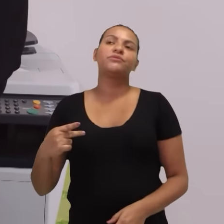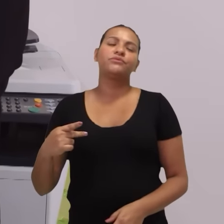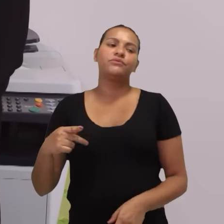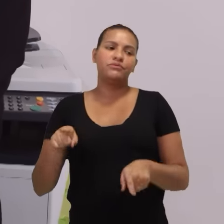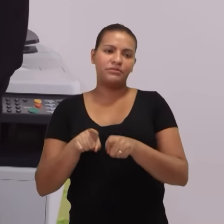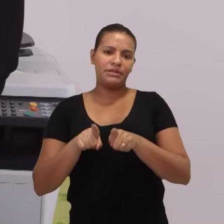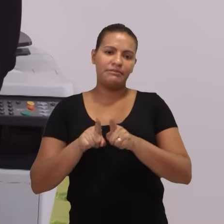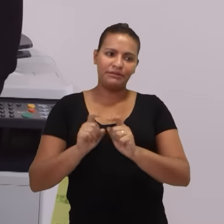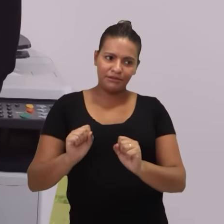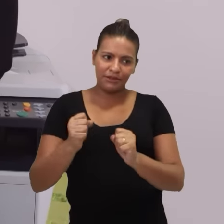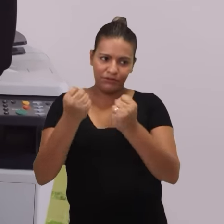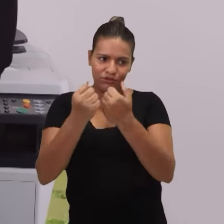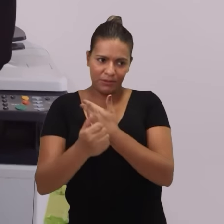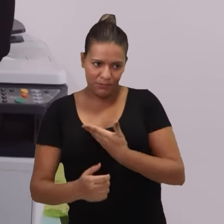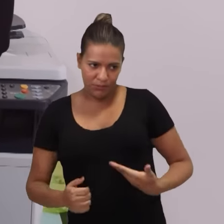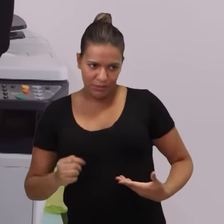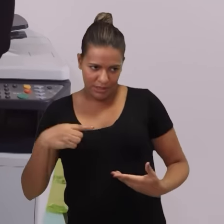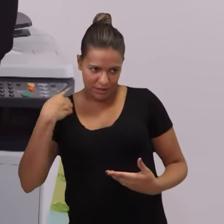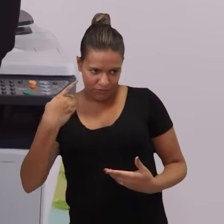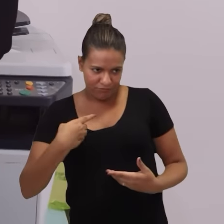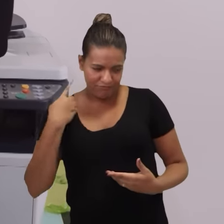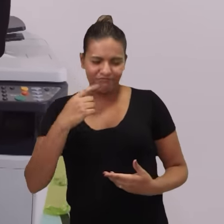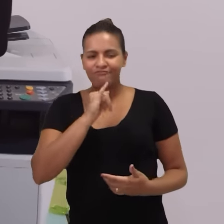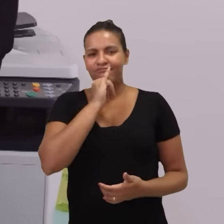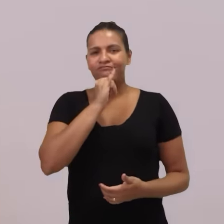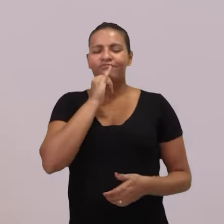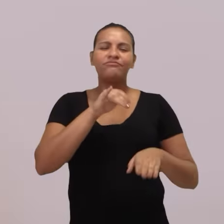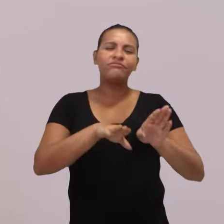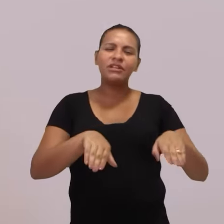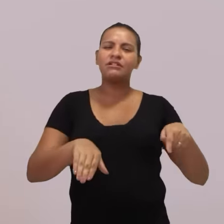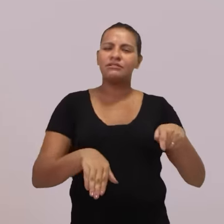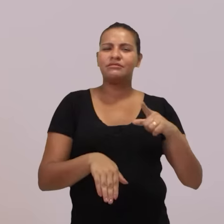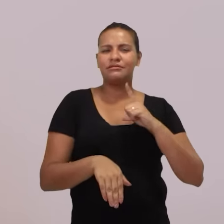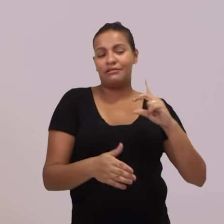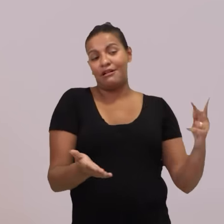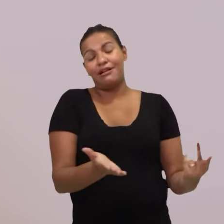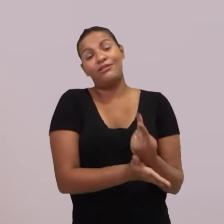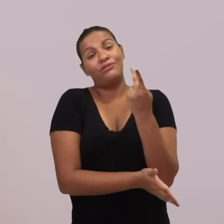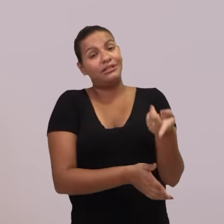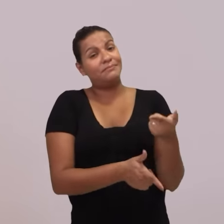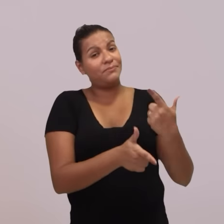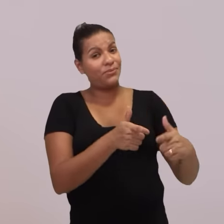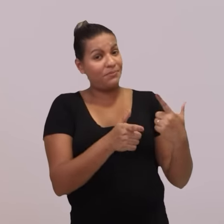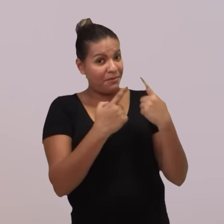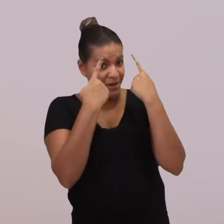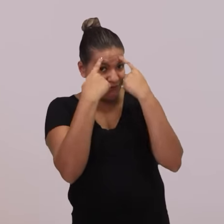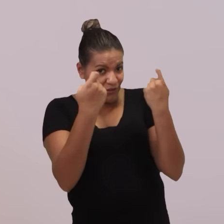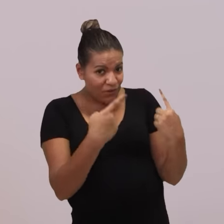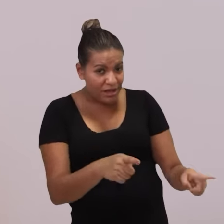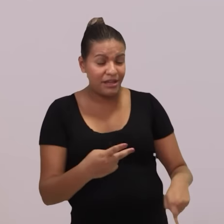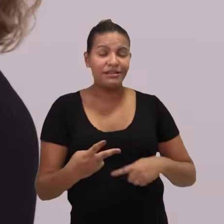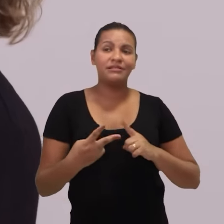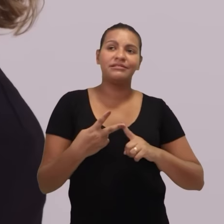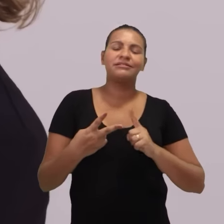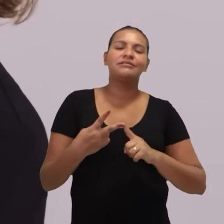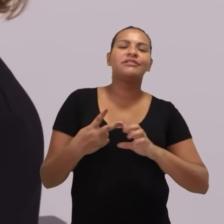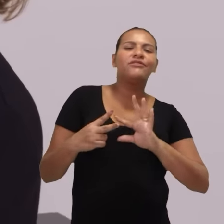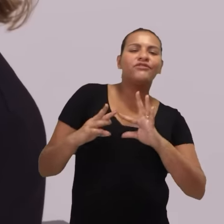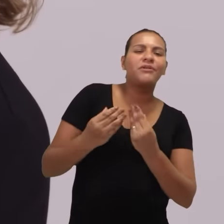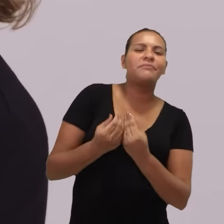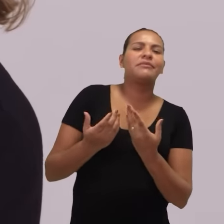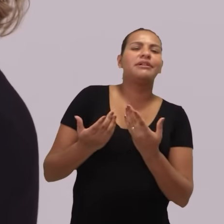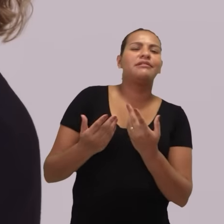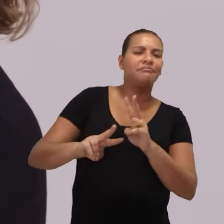Vagas, que são as crianças que sofrem violência, criança que os pais estão em situação de privação de liberdade,